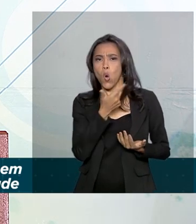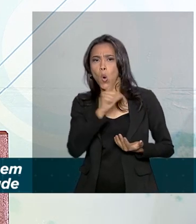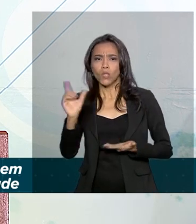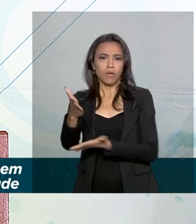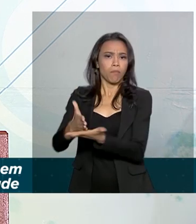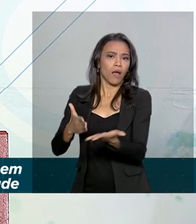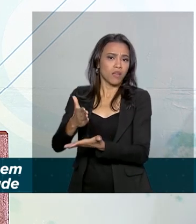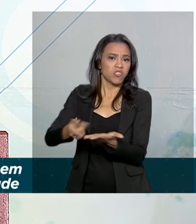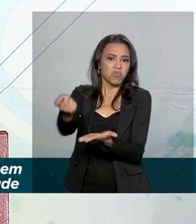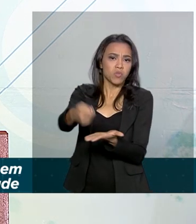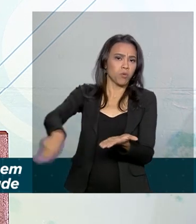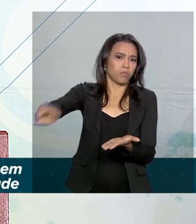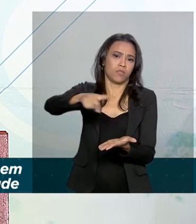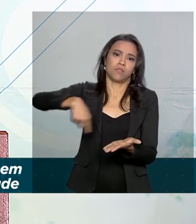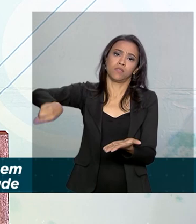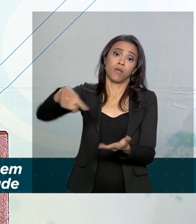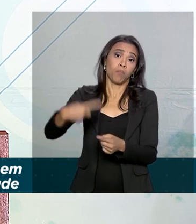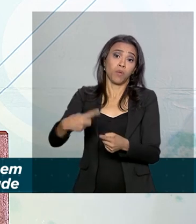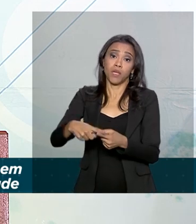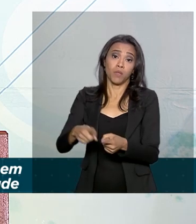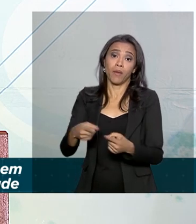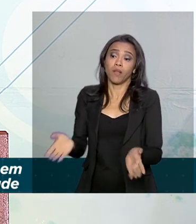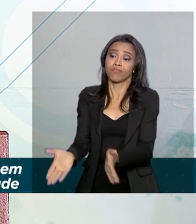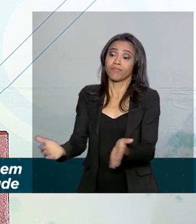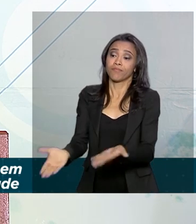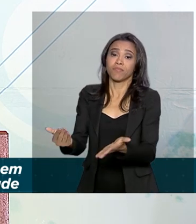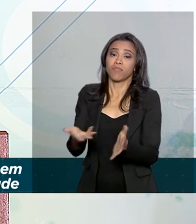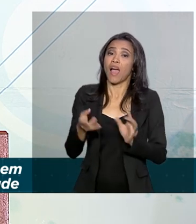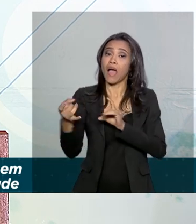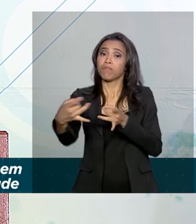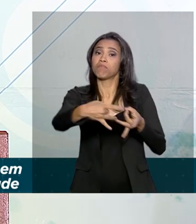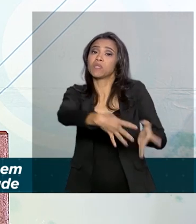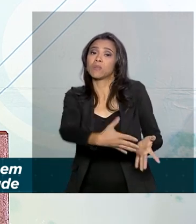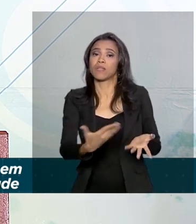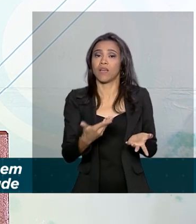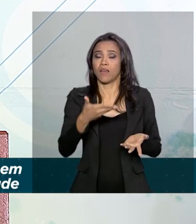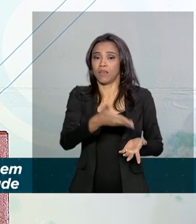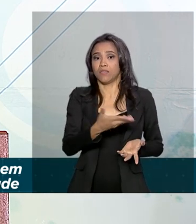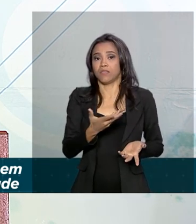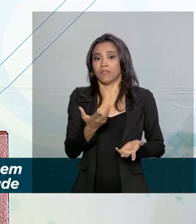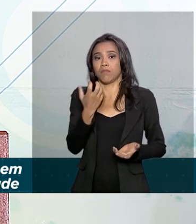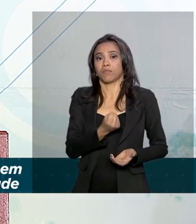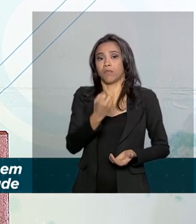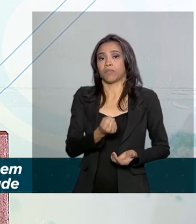era também estimulada a sair desse tipo de